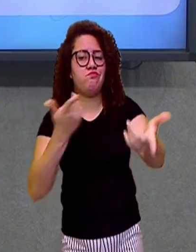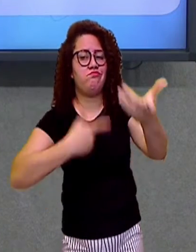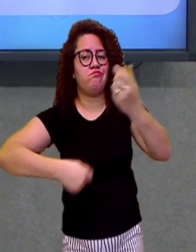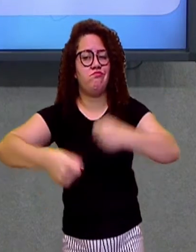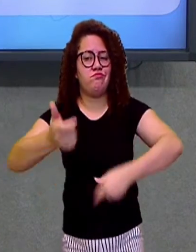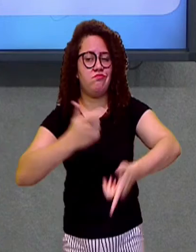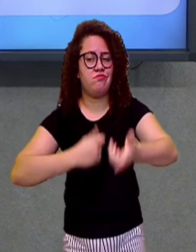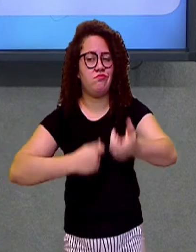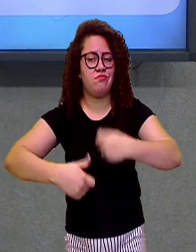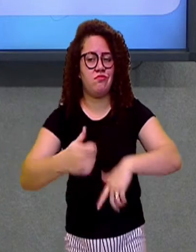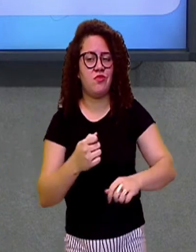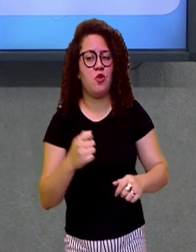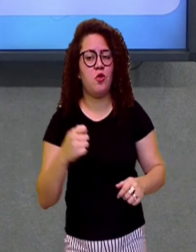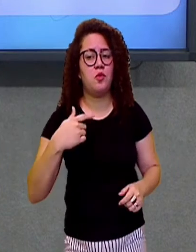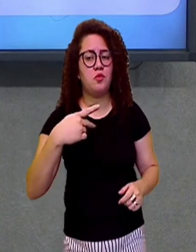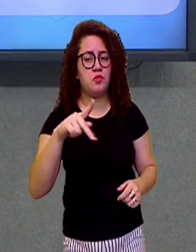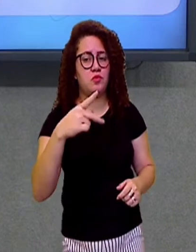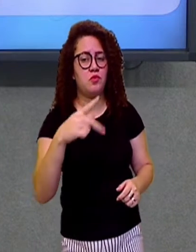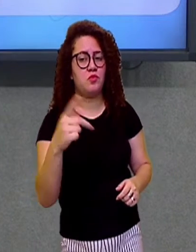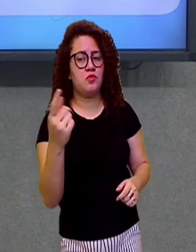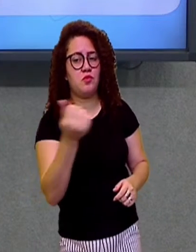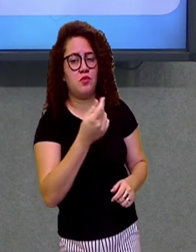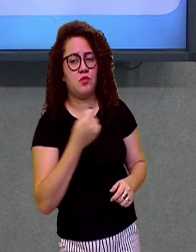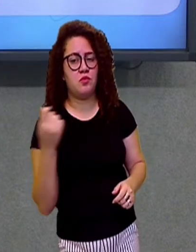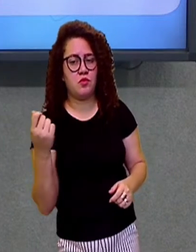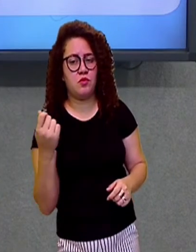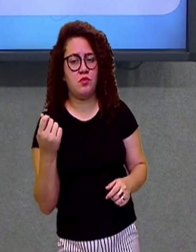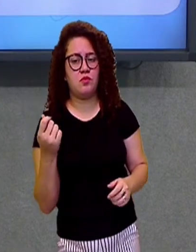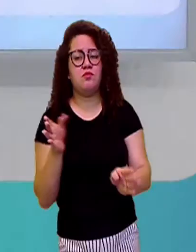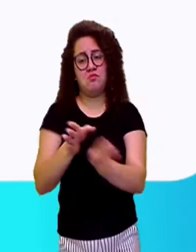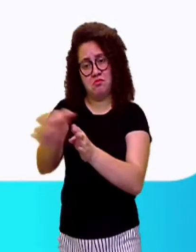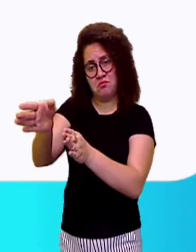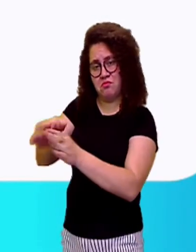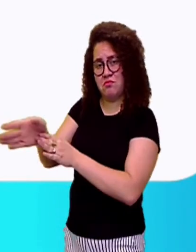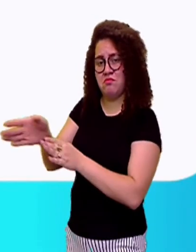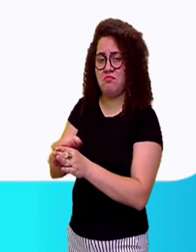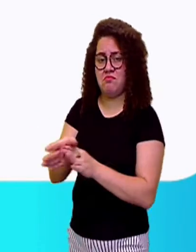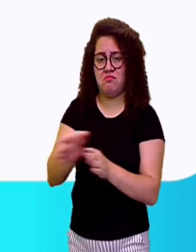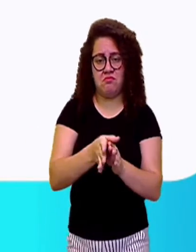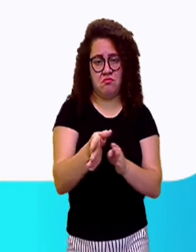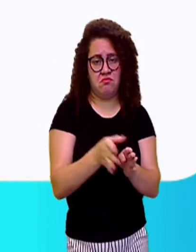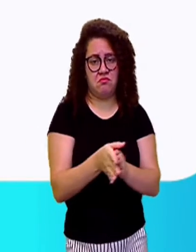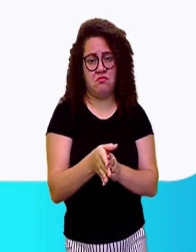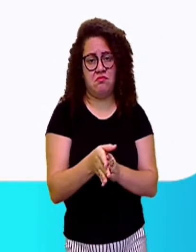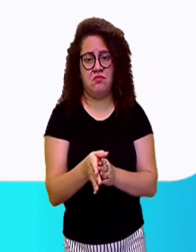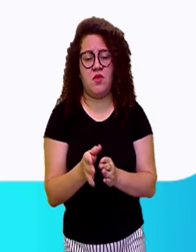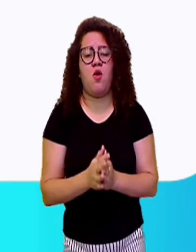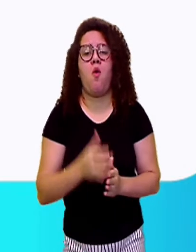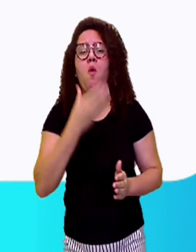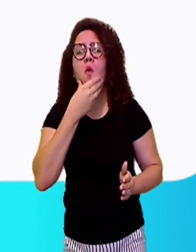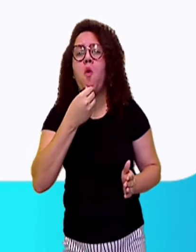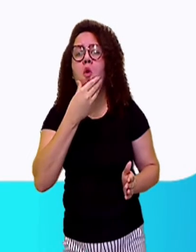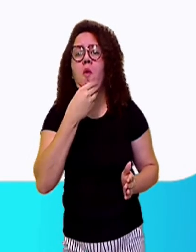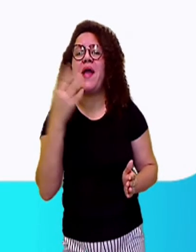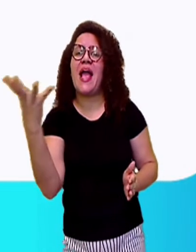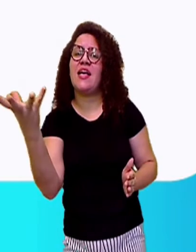administrar os gastos, né? Só uma dica. Então, veja, Jefferson